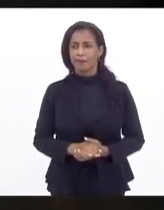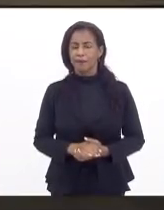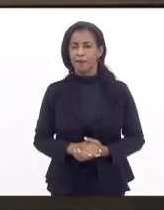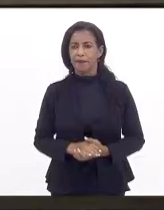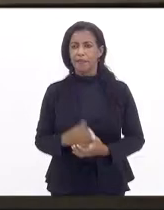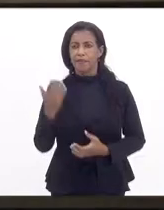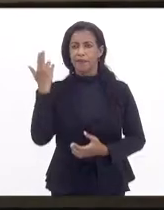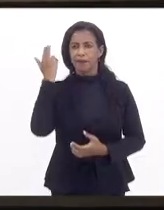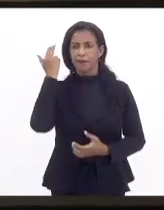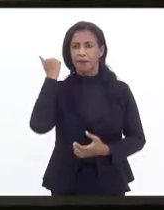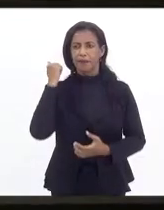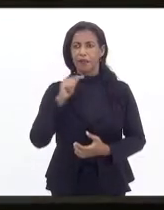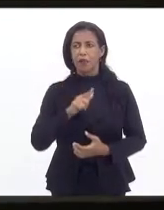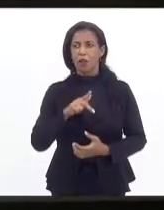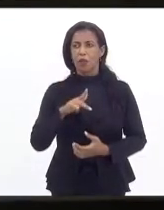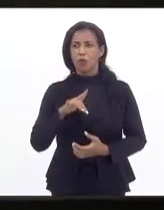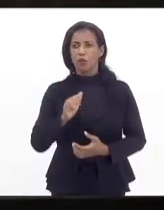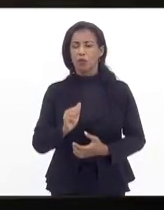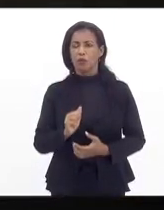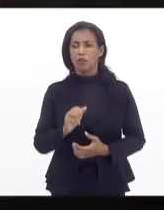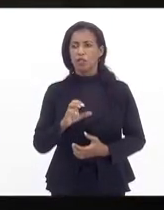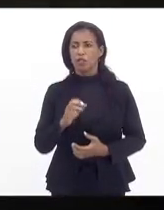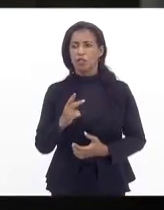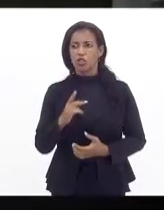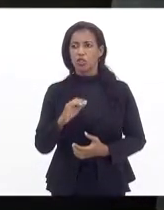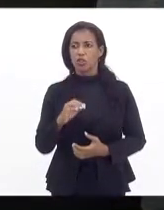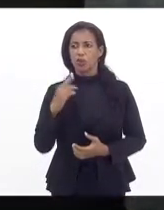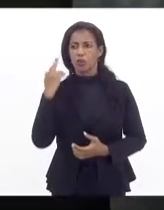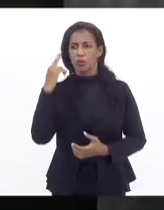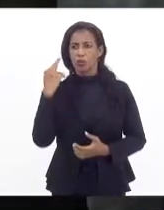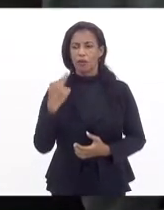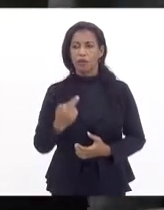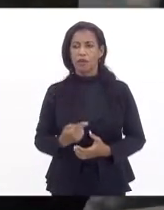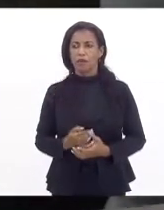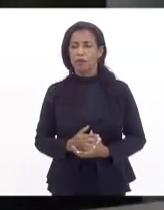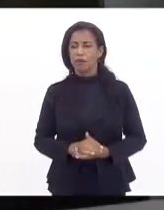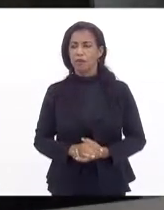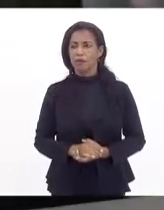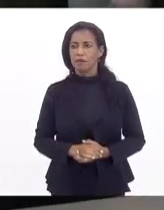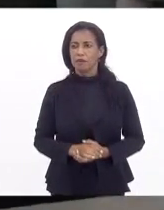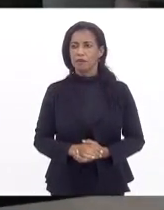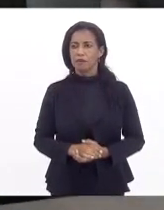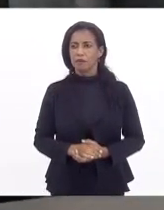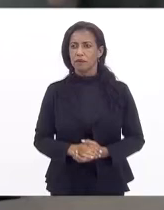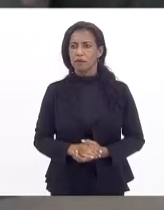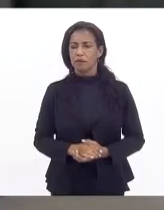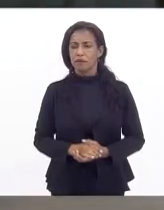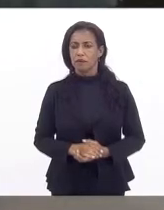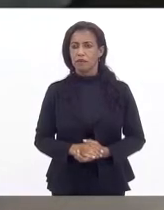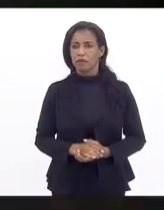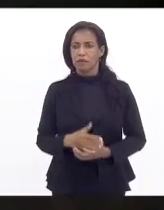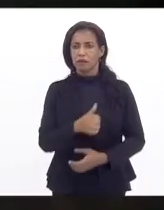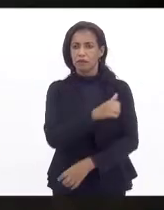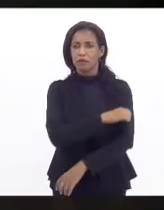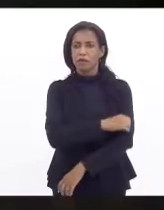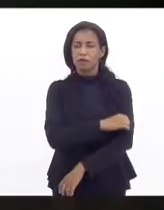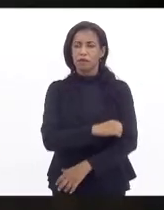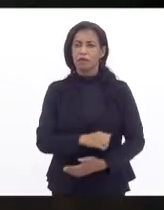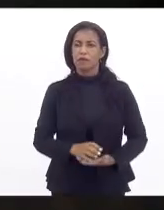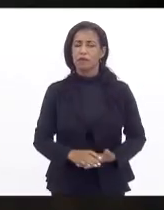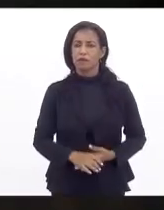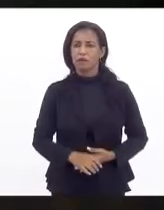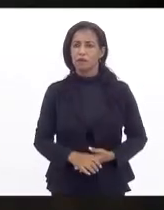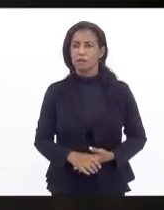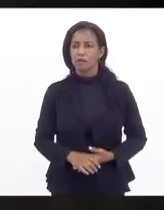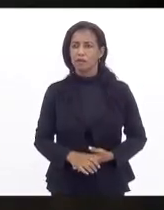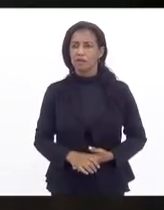Eliomar. Eliomar, Lucinha, Chico Machado, Sérgio Fernandes, Renata, enfermeira,